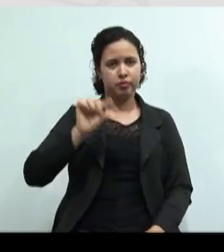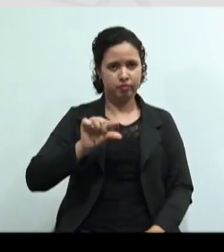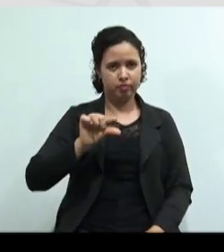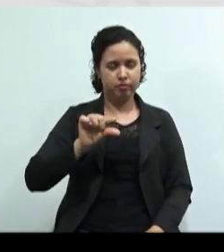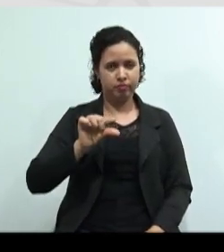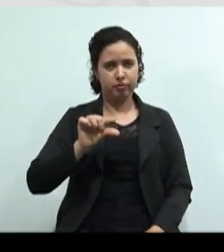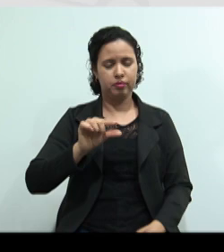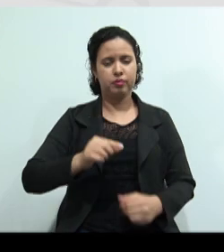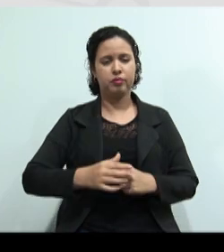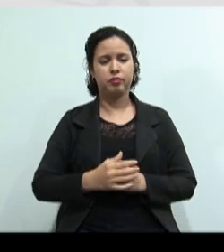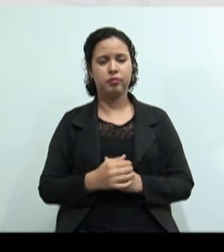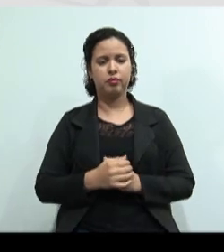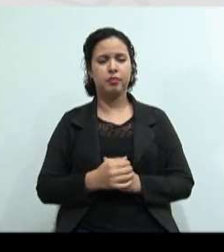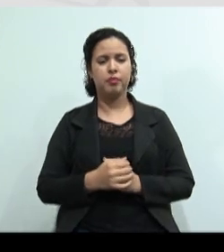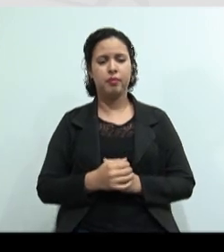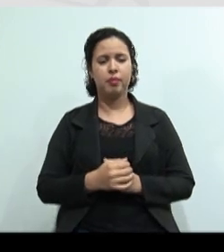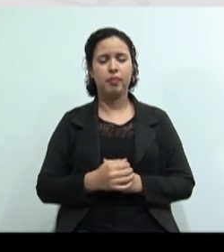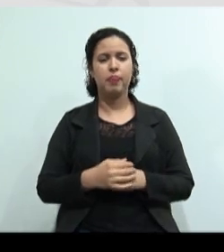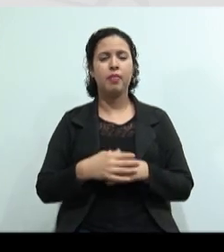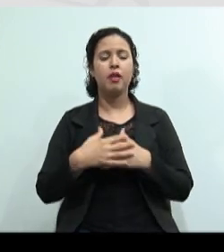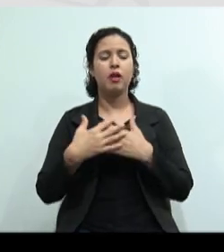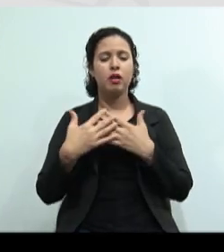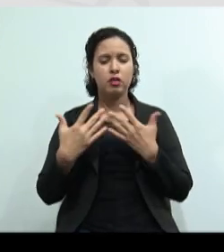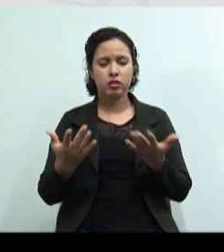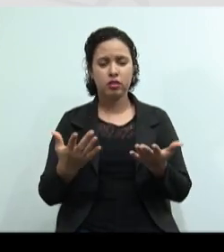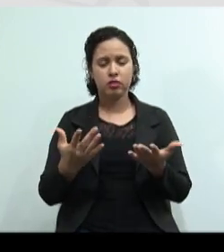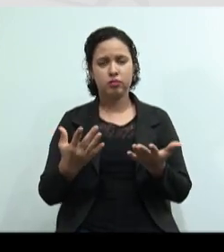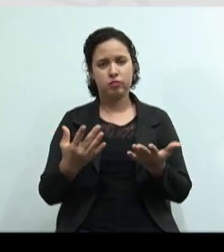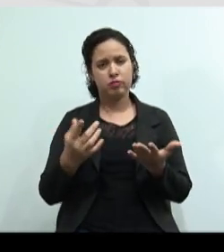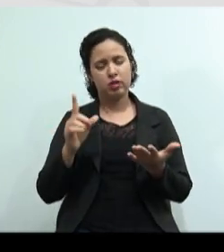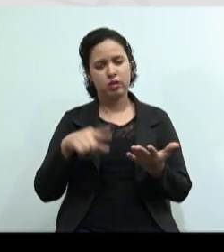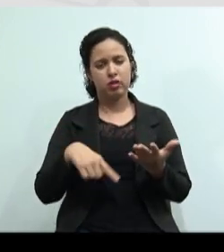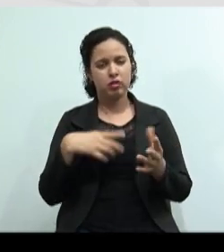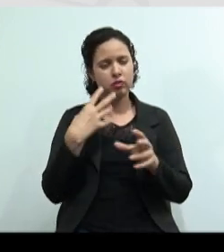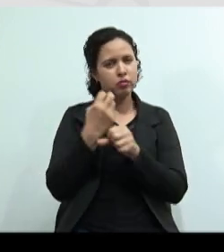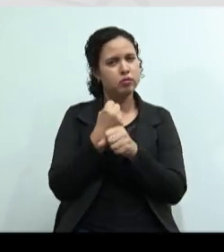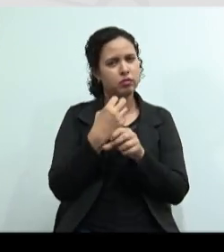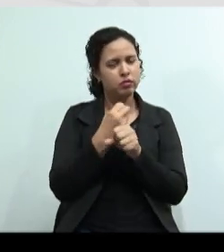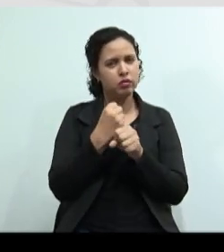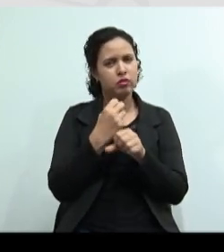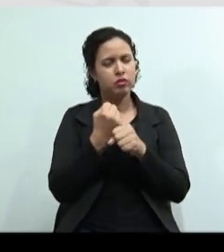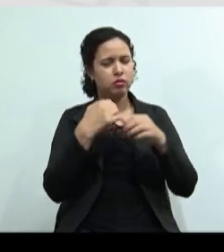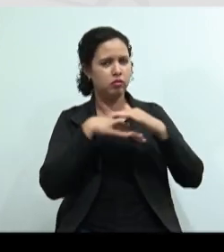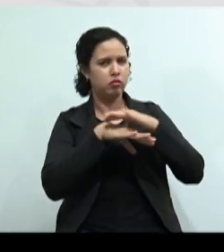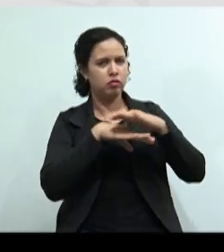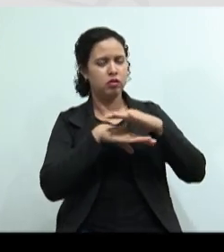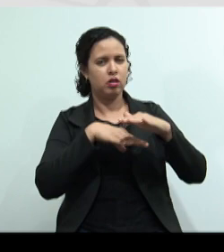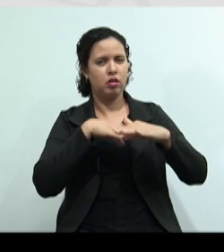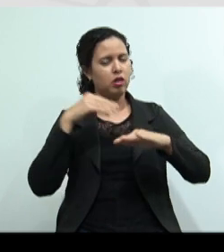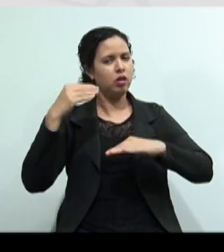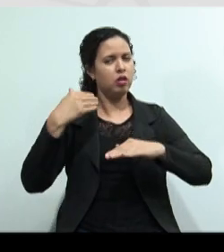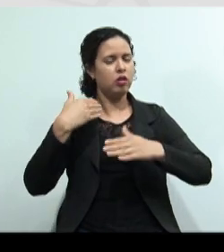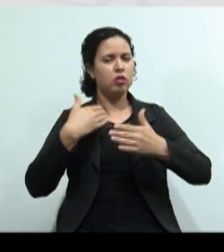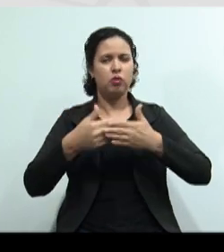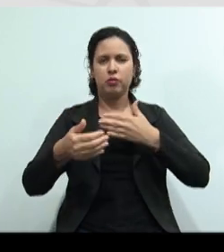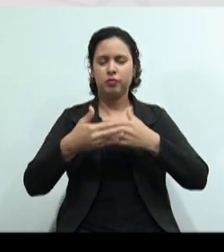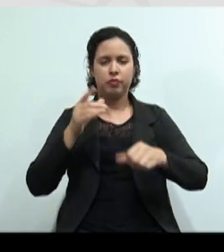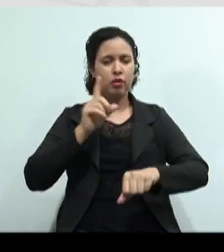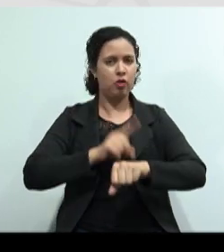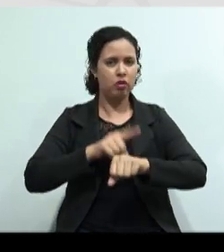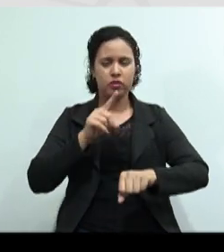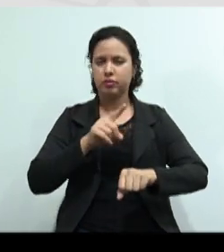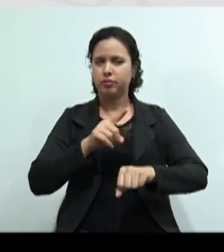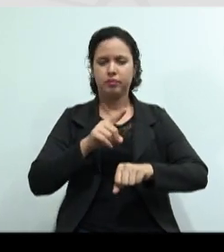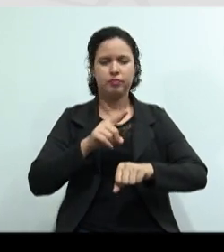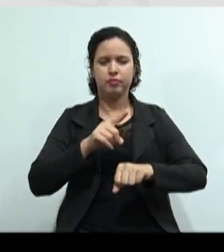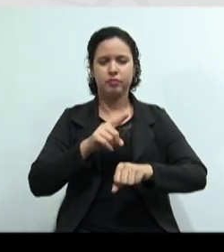Continuando. Neste sistema, não é possível apurar os estoques a qualquer momento em que se queira saber o seu real valor.